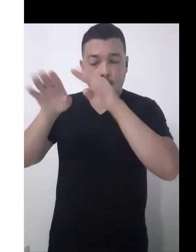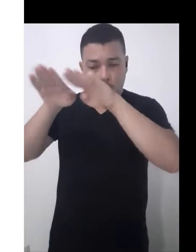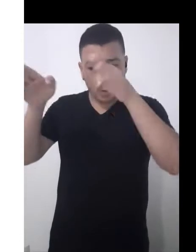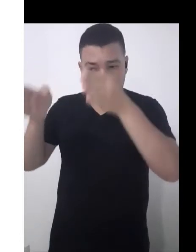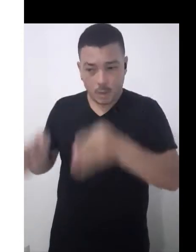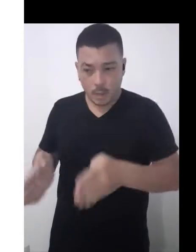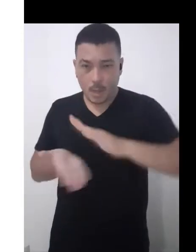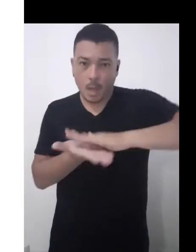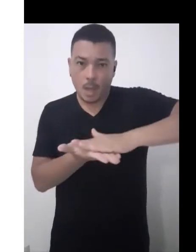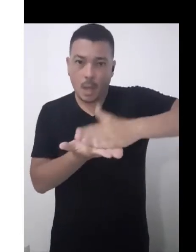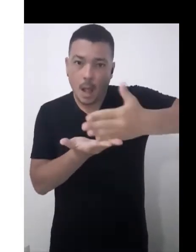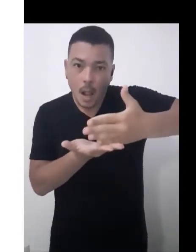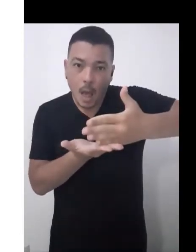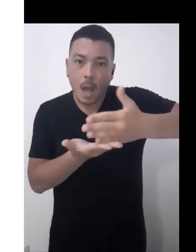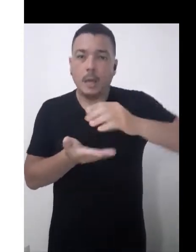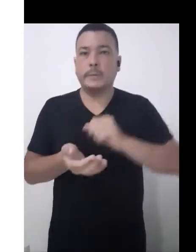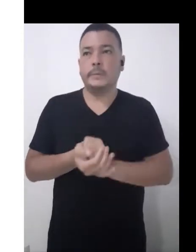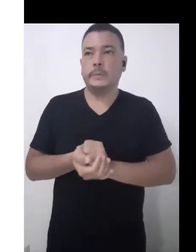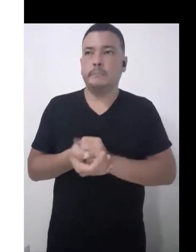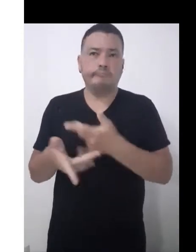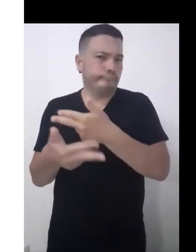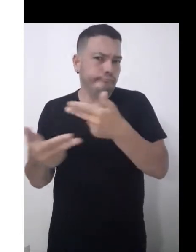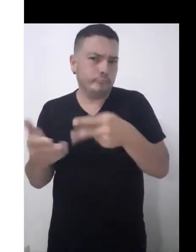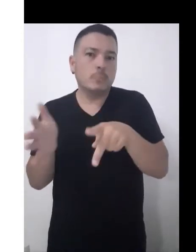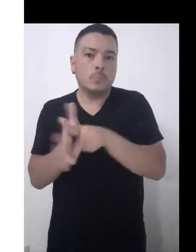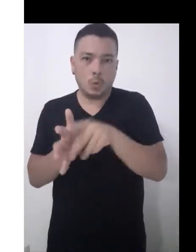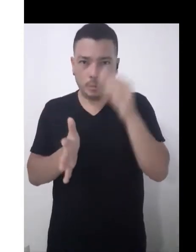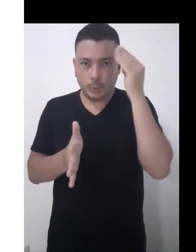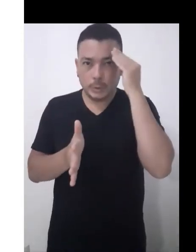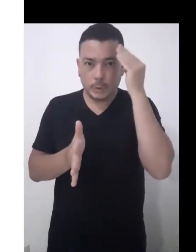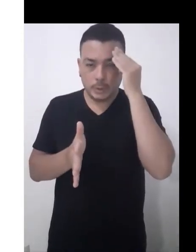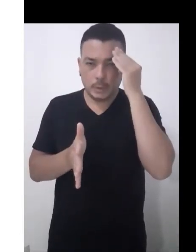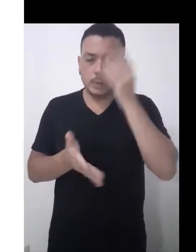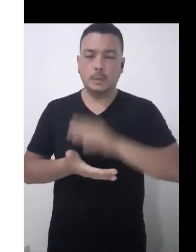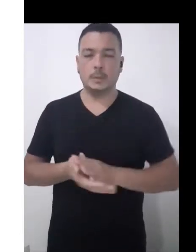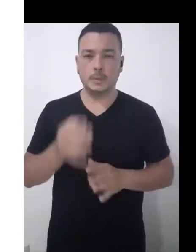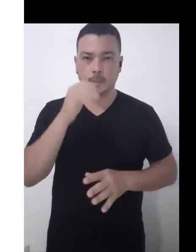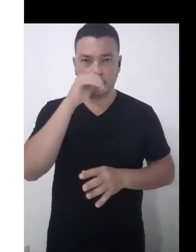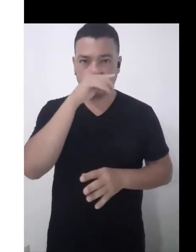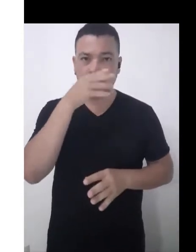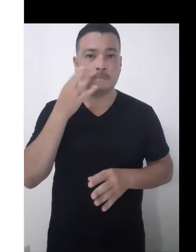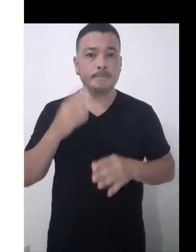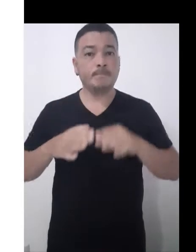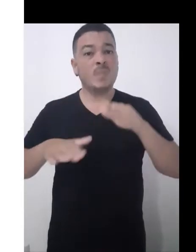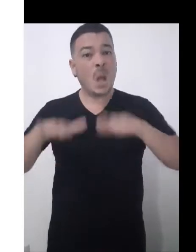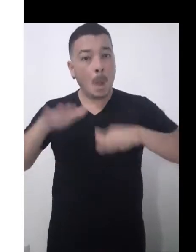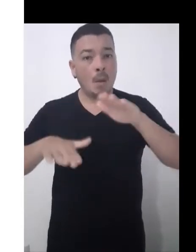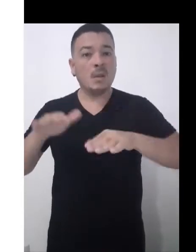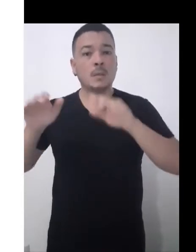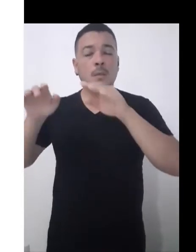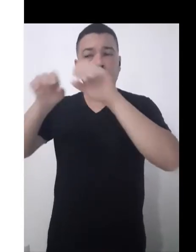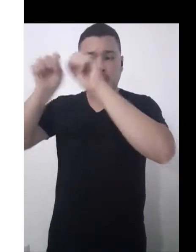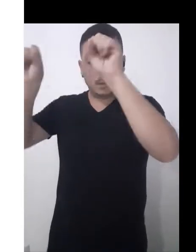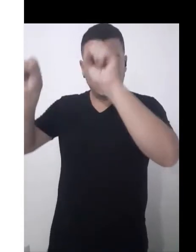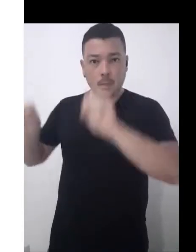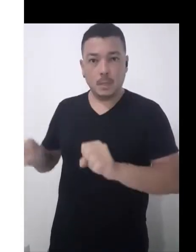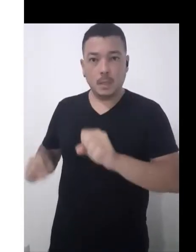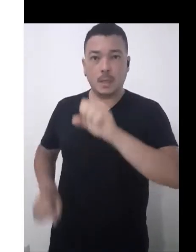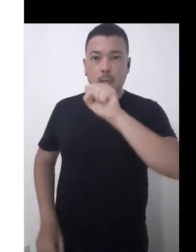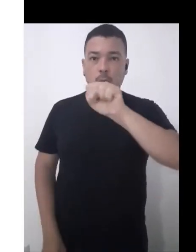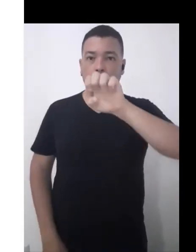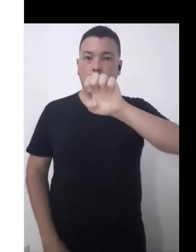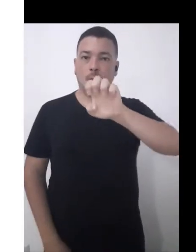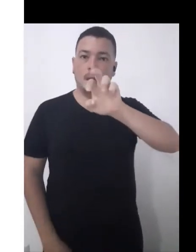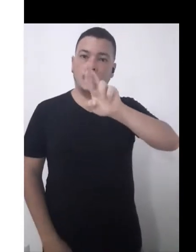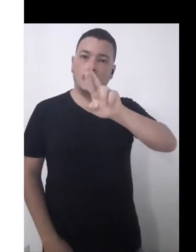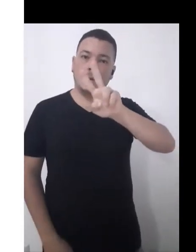Notebooks, computadores gabinete, etc. Né? Até servidores que são computadores um pouco próximos de computadores de